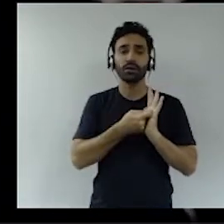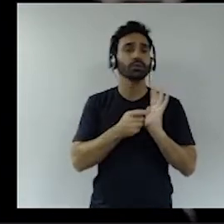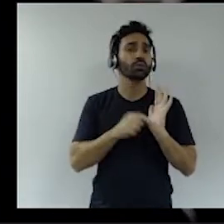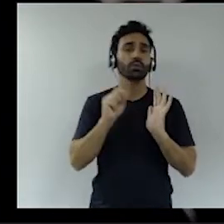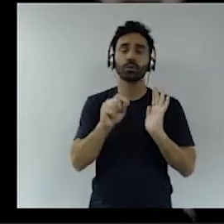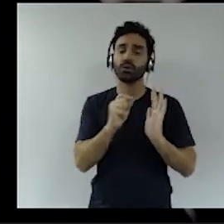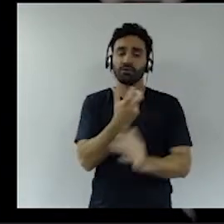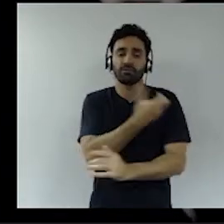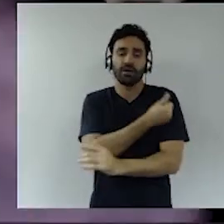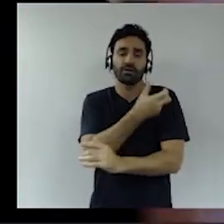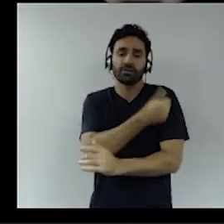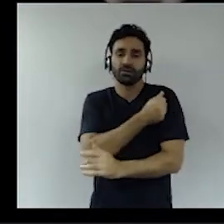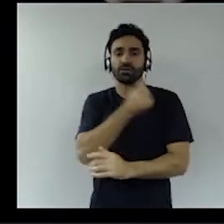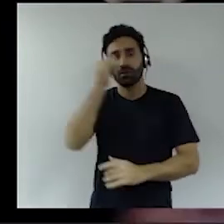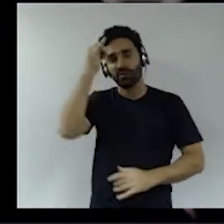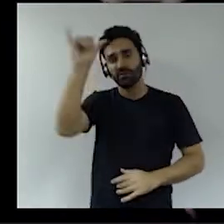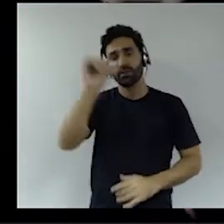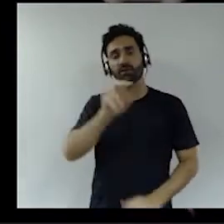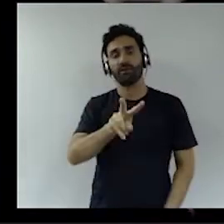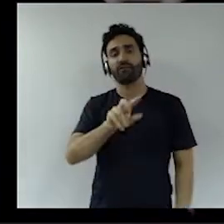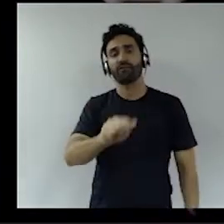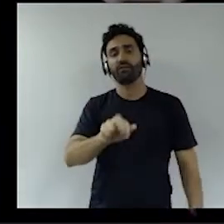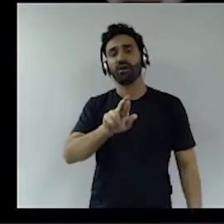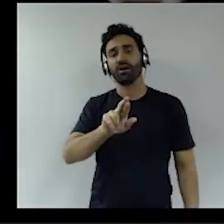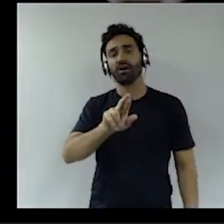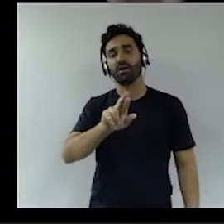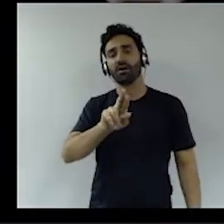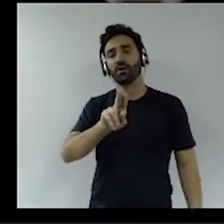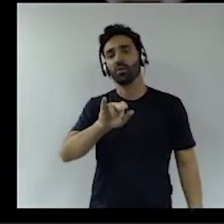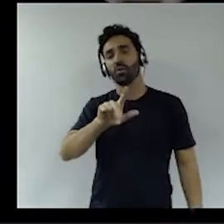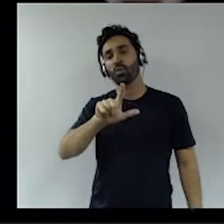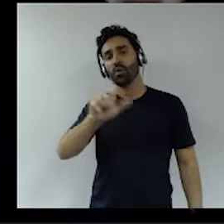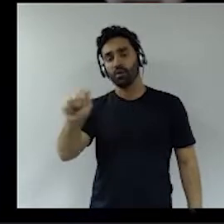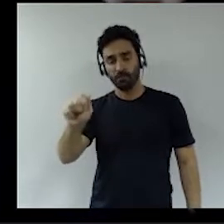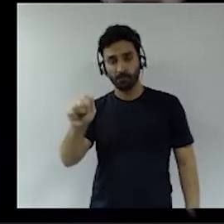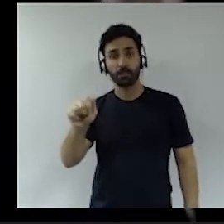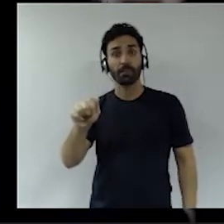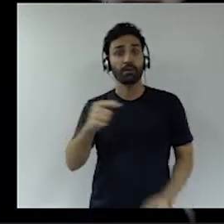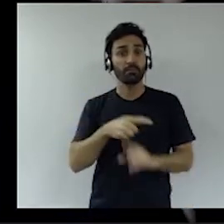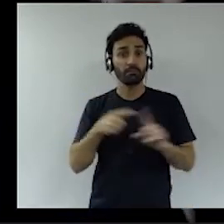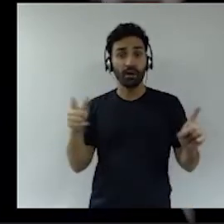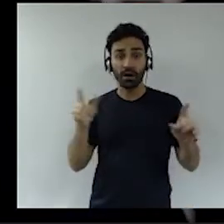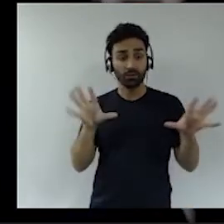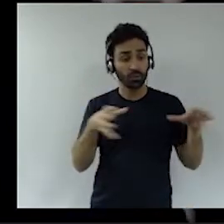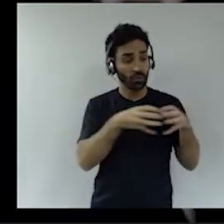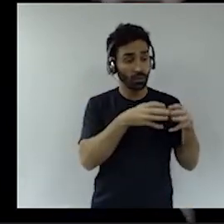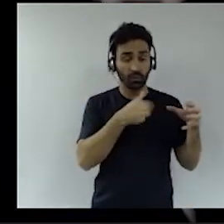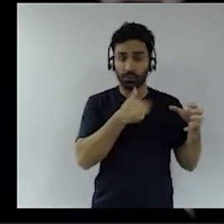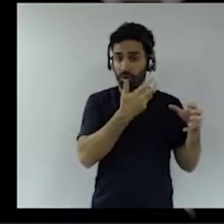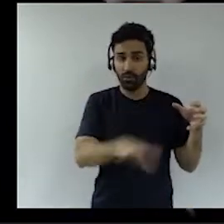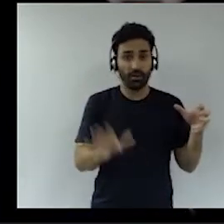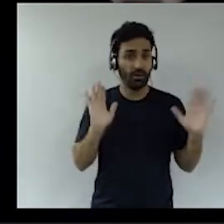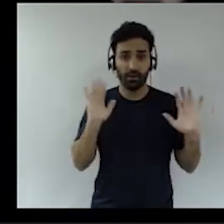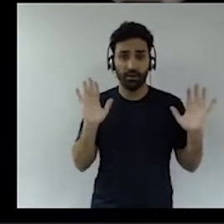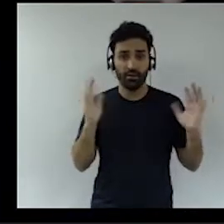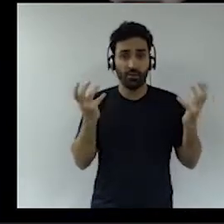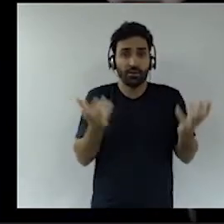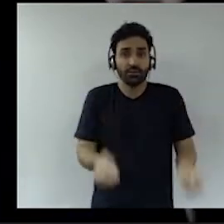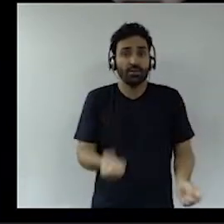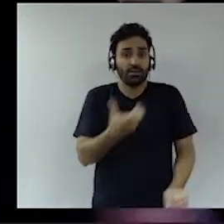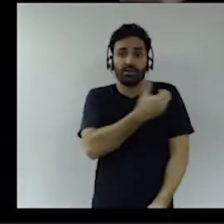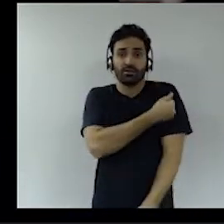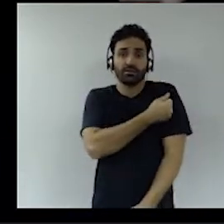a vacina contra a varíola. Vejam bem, uma resistência ferrenha de determinados setores da sociedade. Não